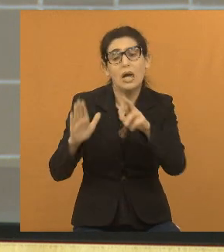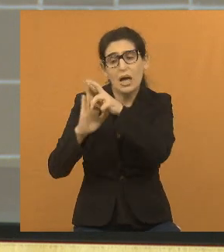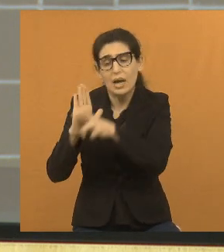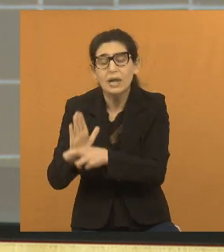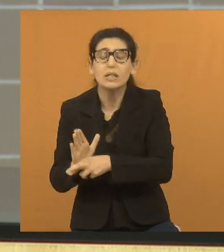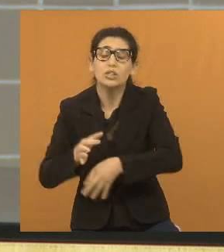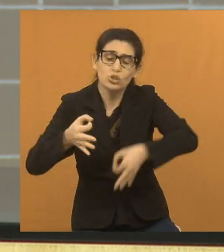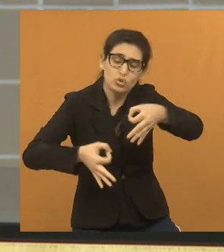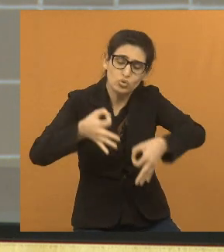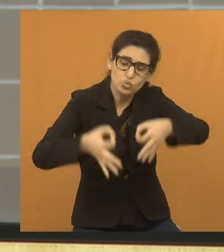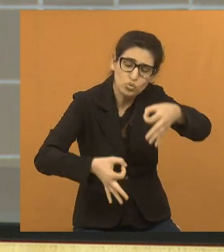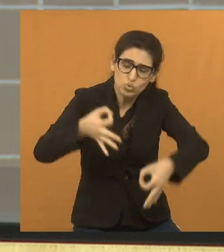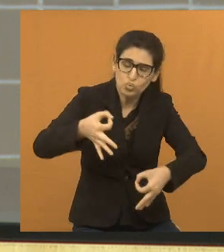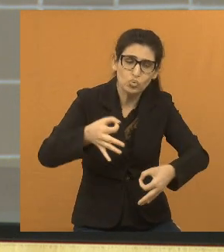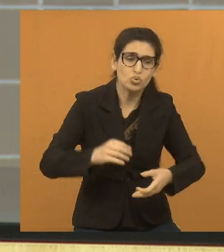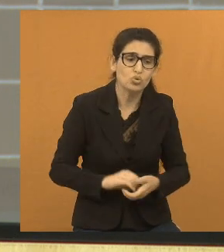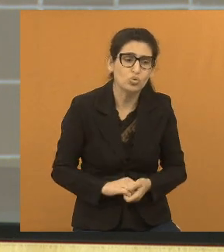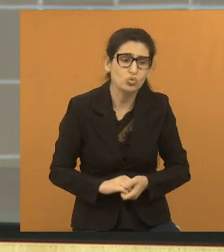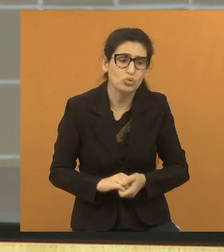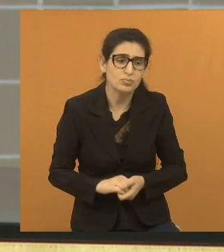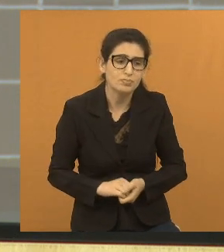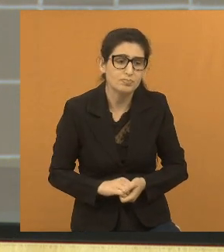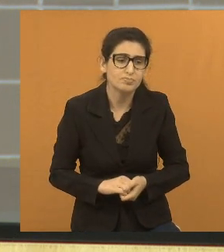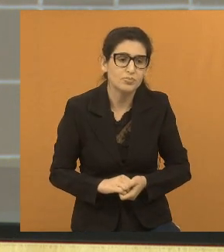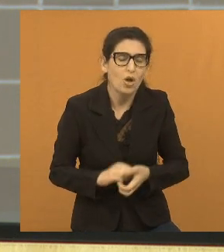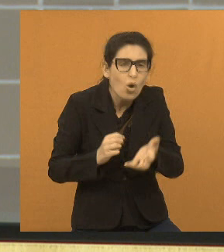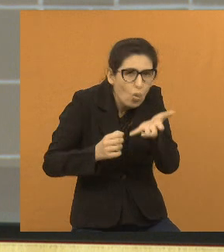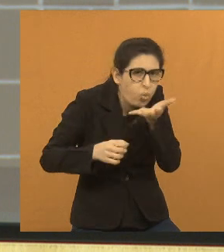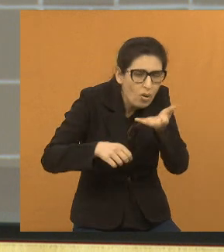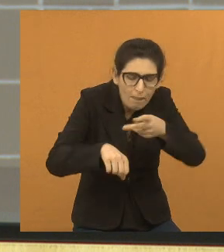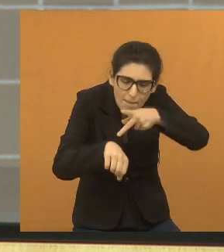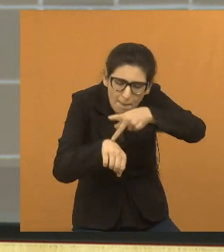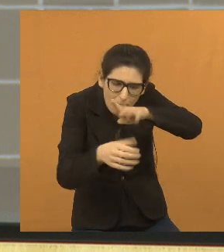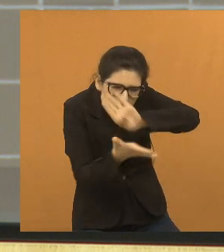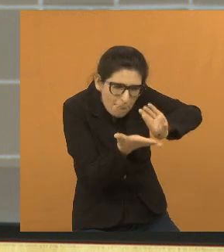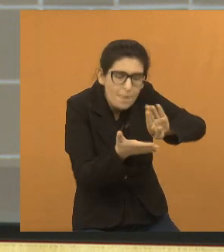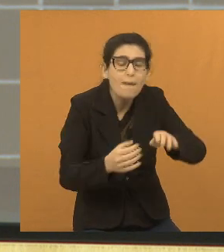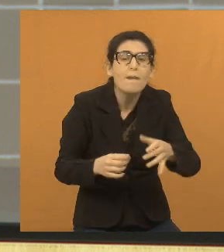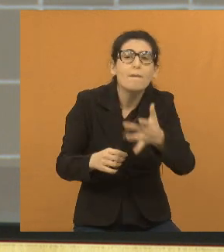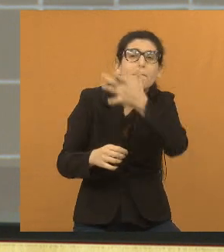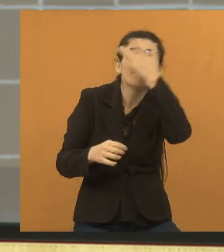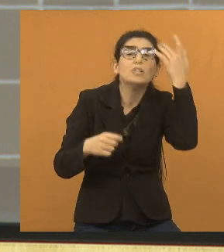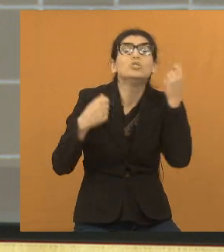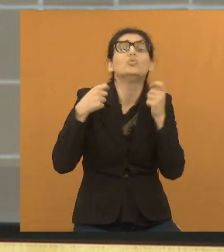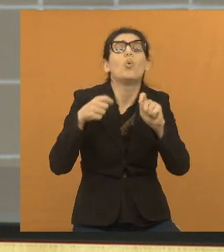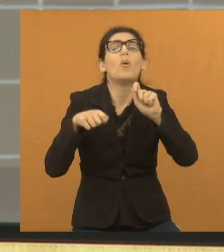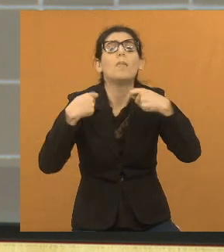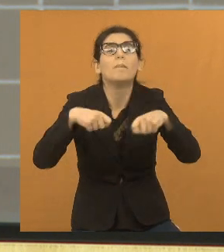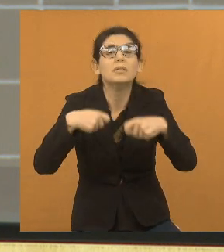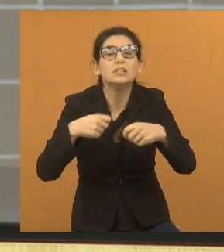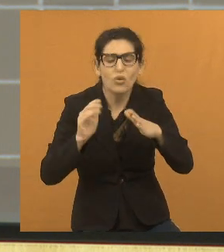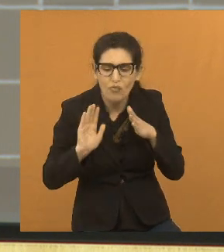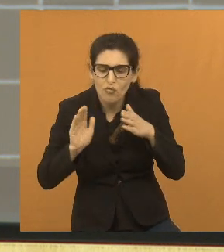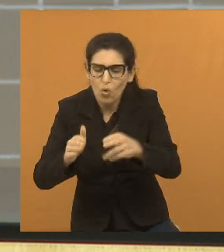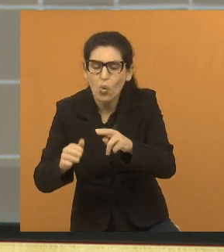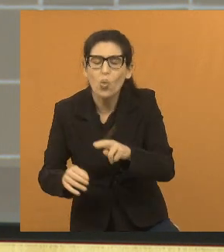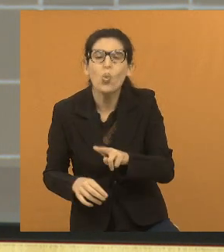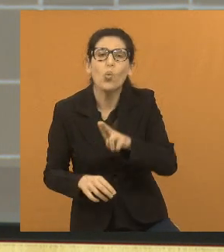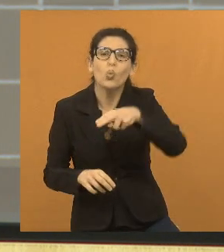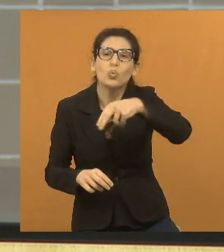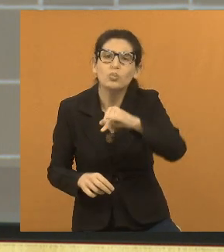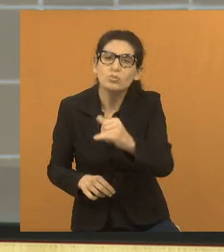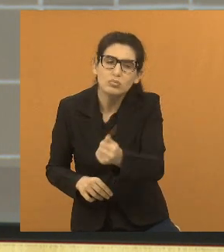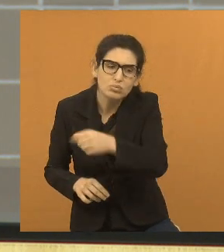Quem concede o direito de lavra para o minerador é a União. E no caso de São Paulo, quem faz o licenciamento ambiental